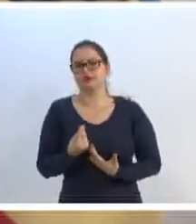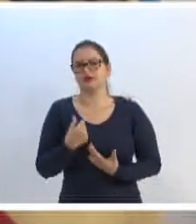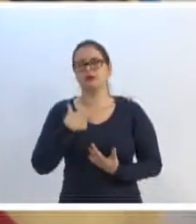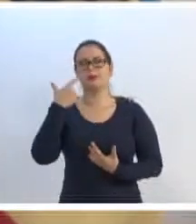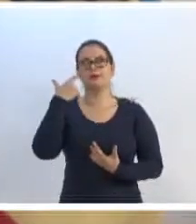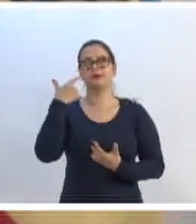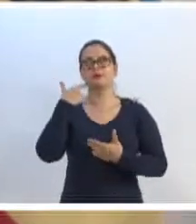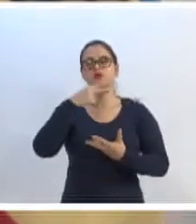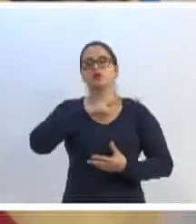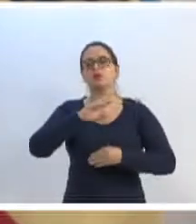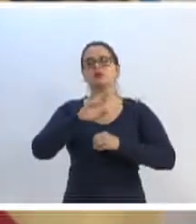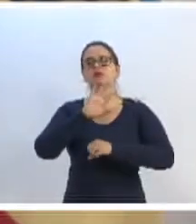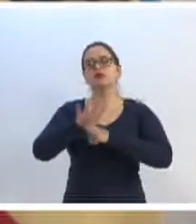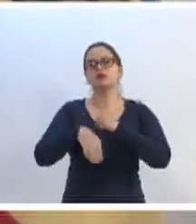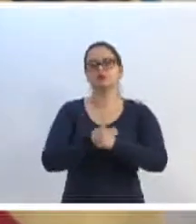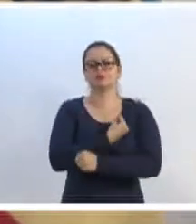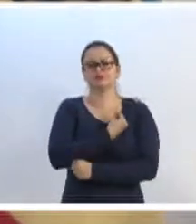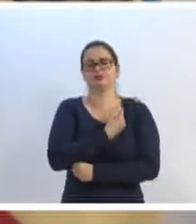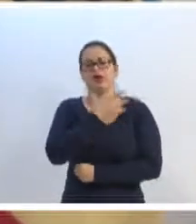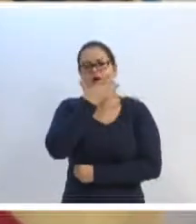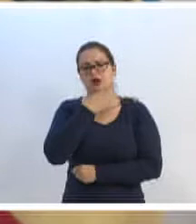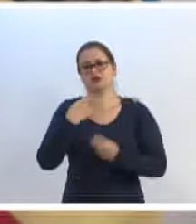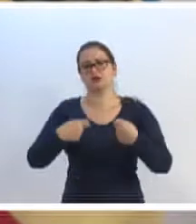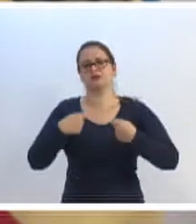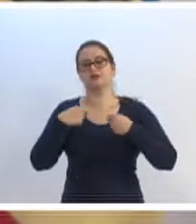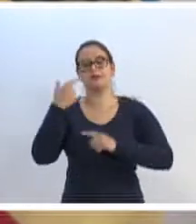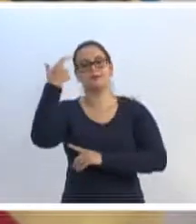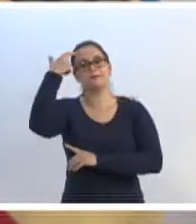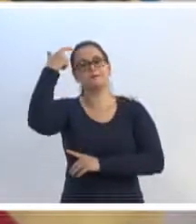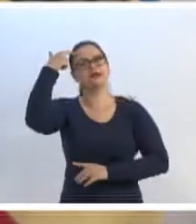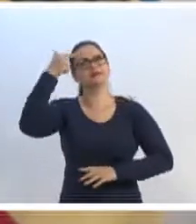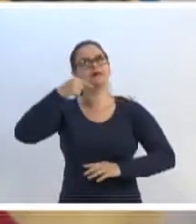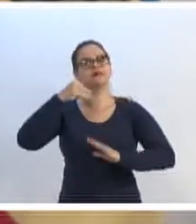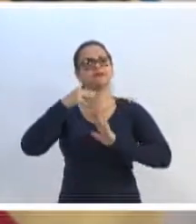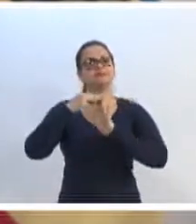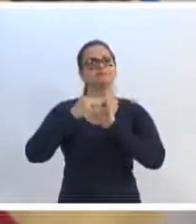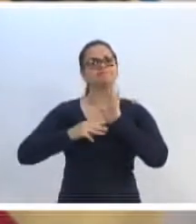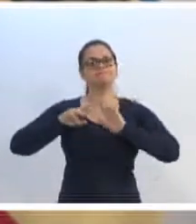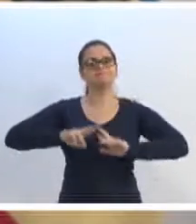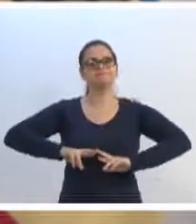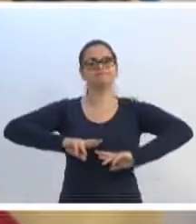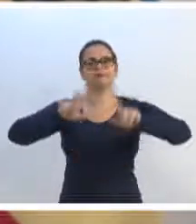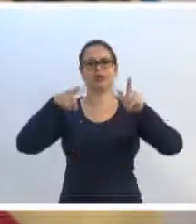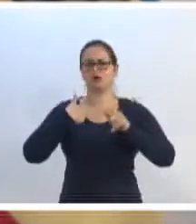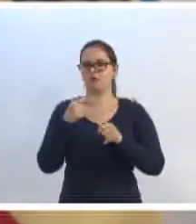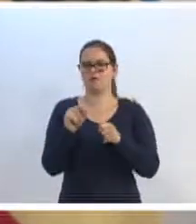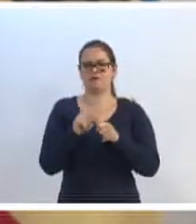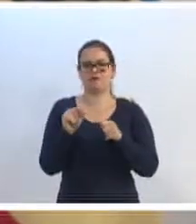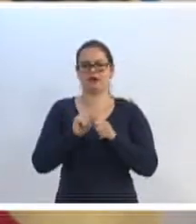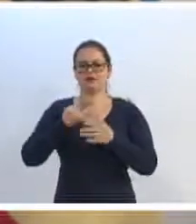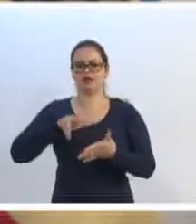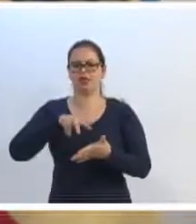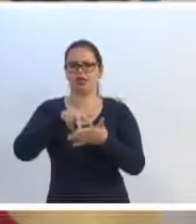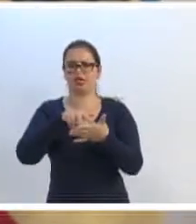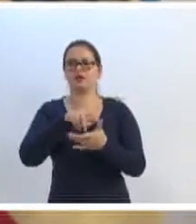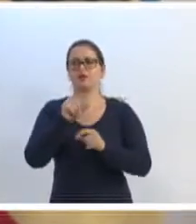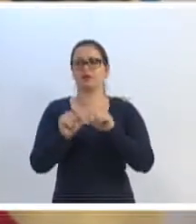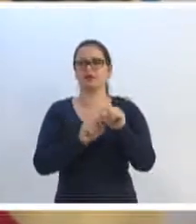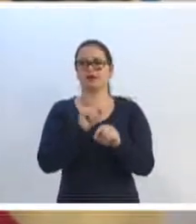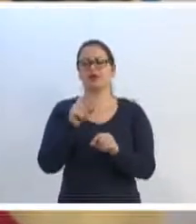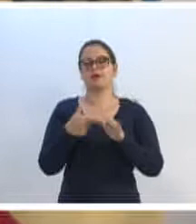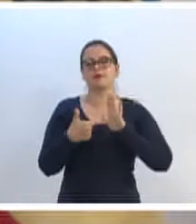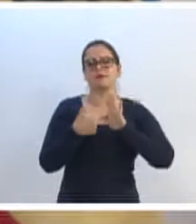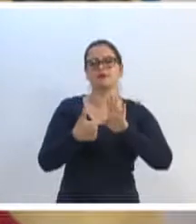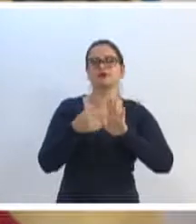pensamento ecológico. Então, eu acho que há necessidade de pensar nesse método mais claro. Eu não faço aqui a posição de ficar